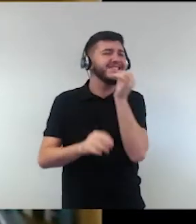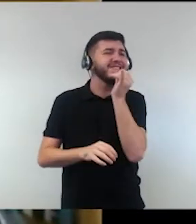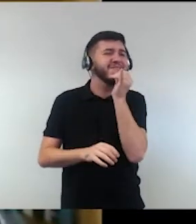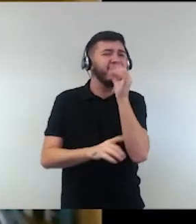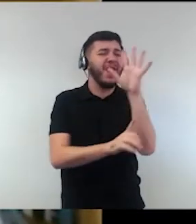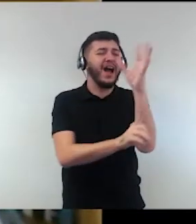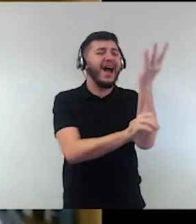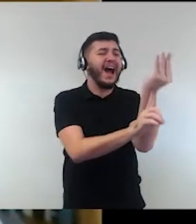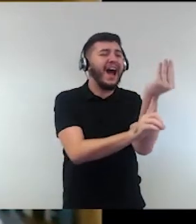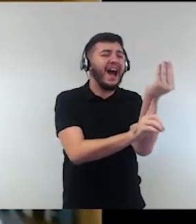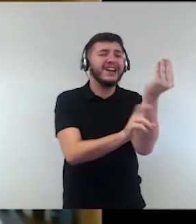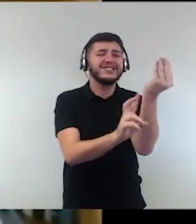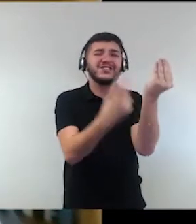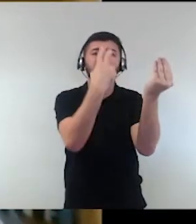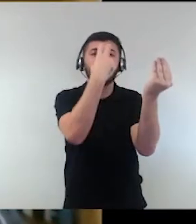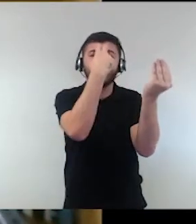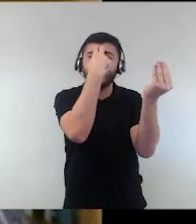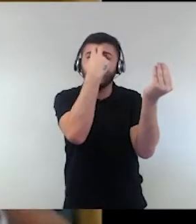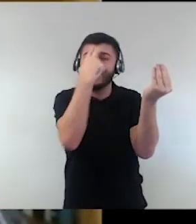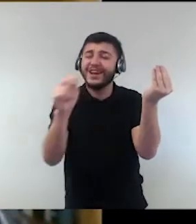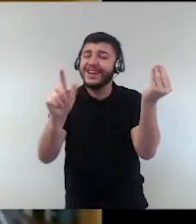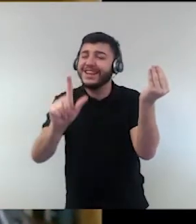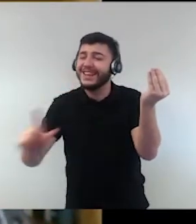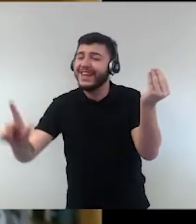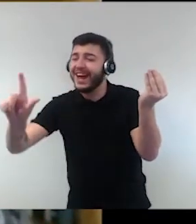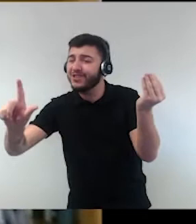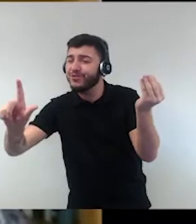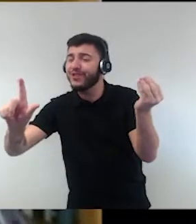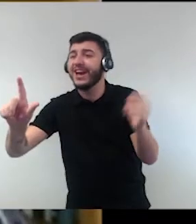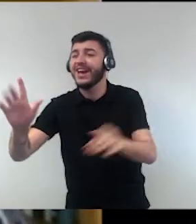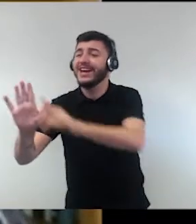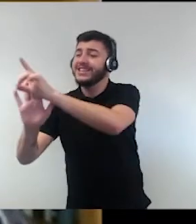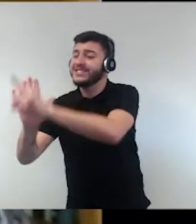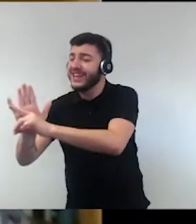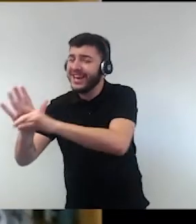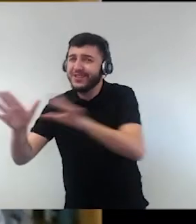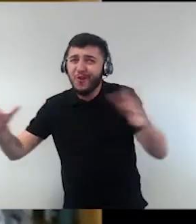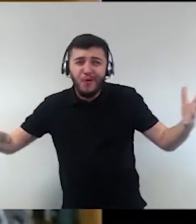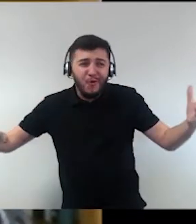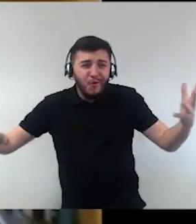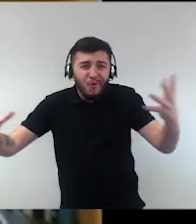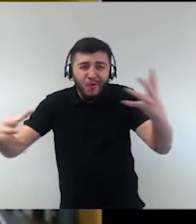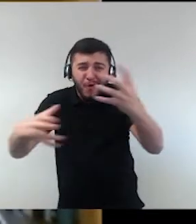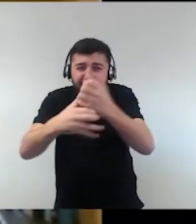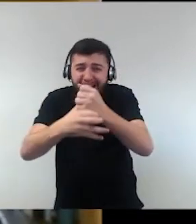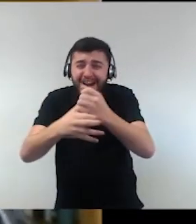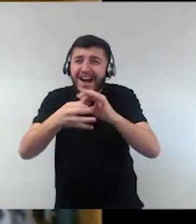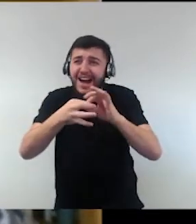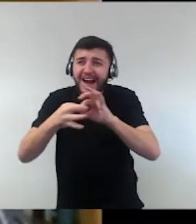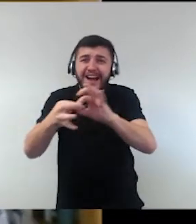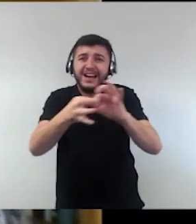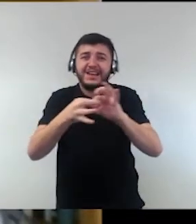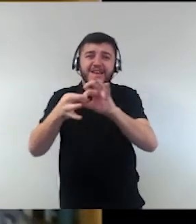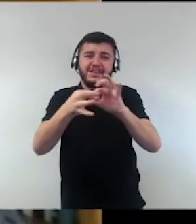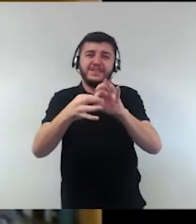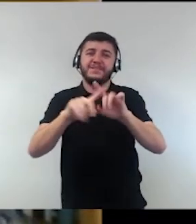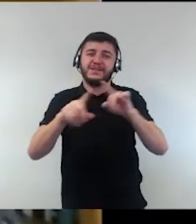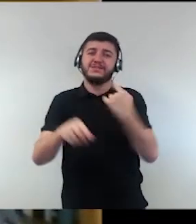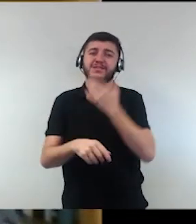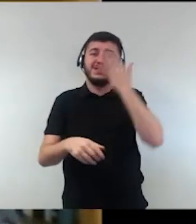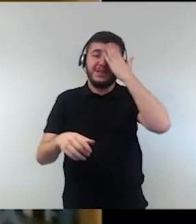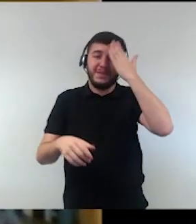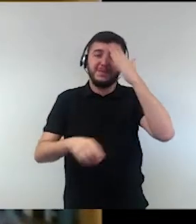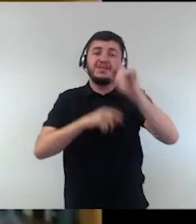cultura, como a literatura e o direito, que são saberes da mesma raiz, que é a nossa raiz humana, sem que esses